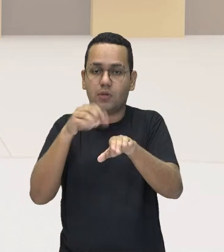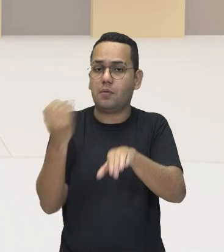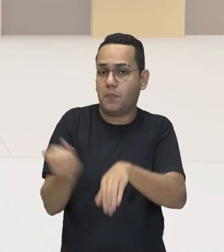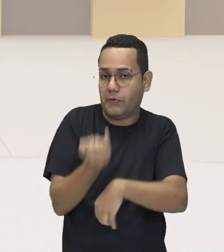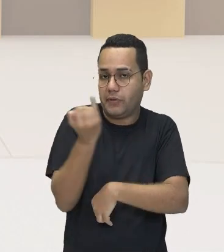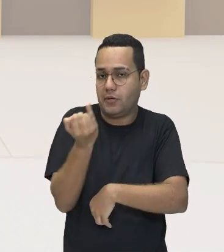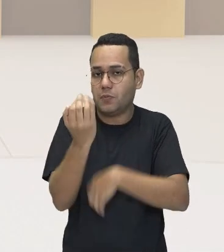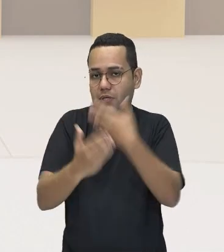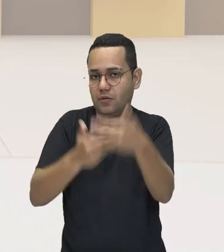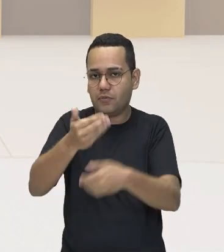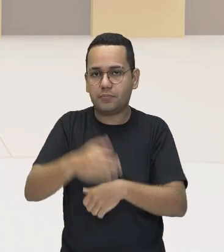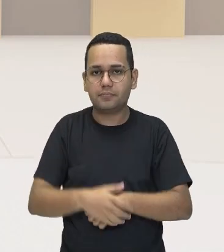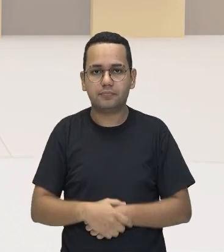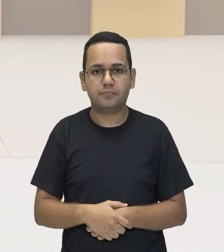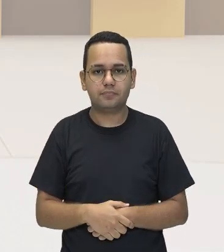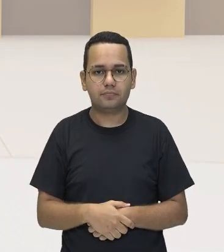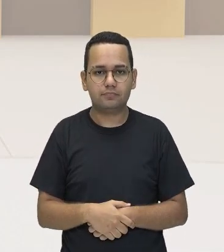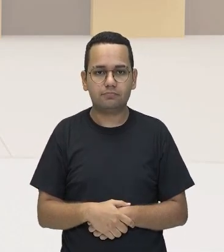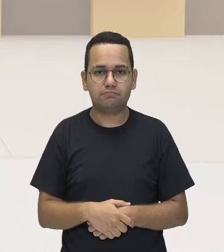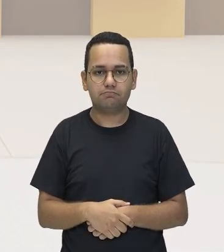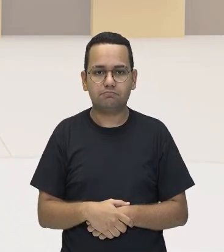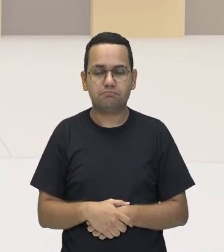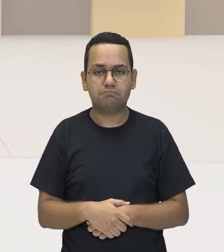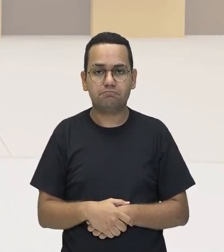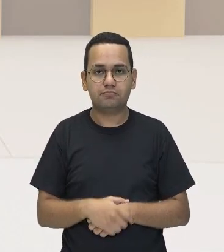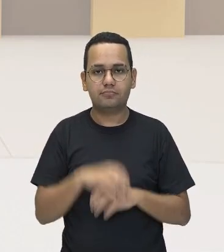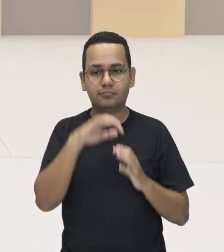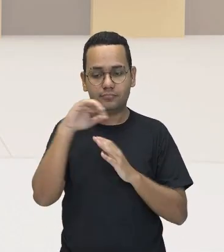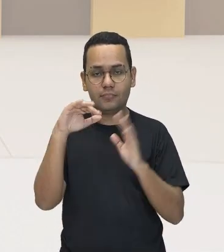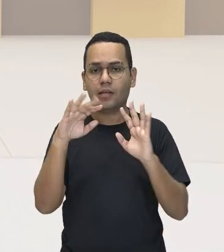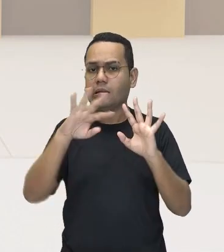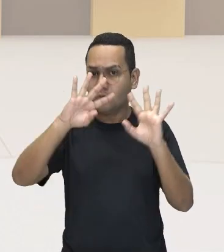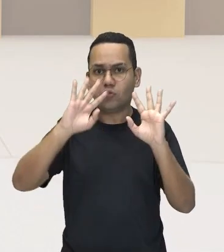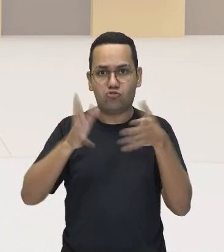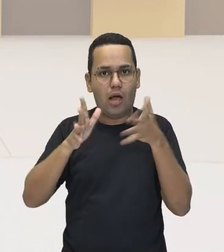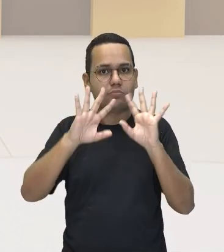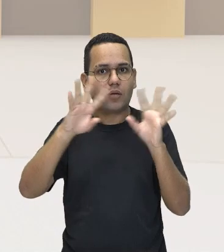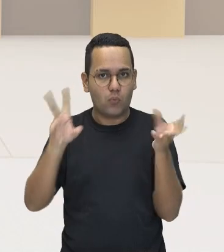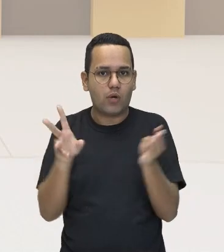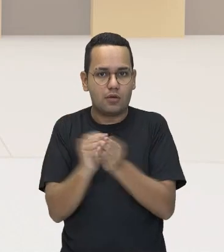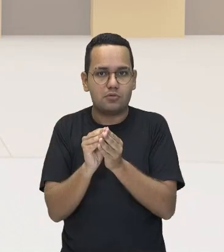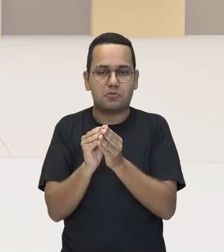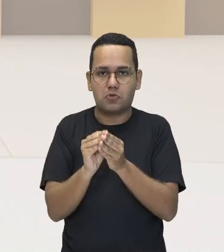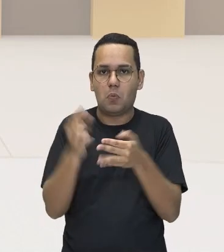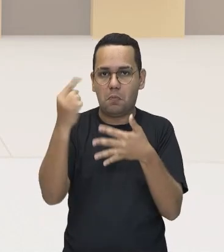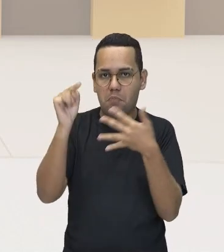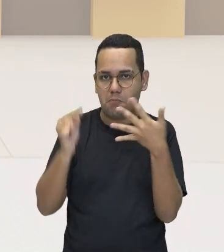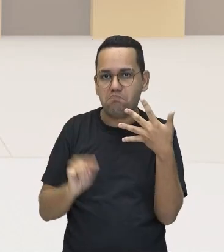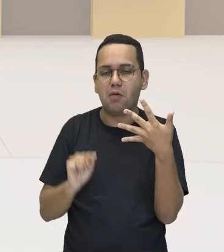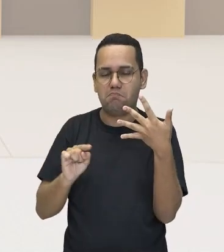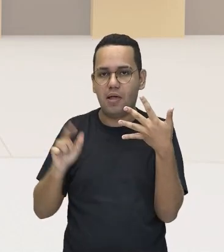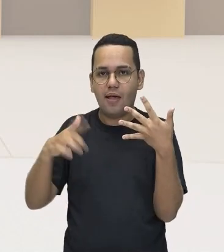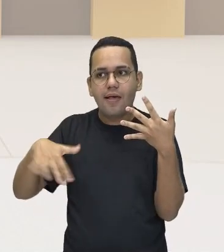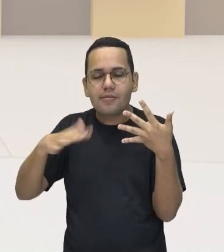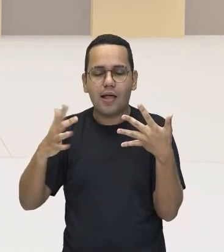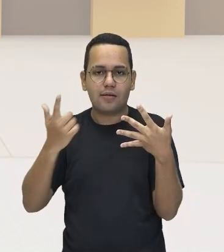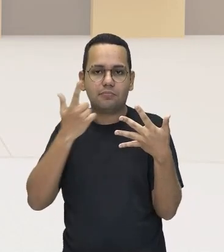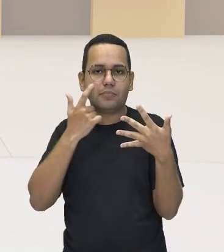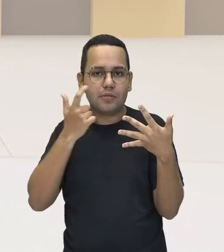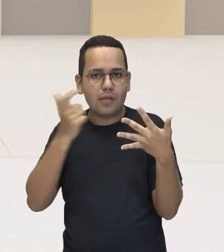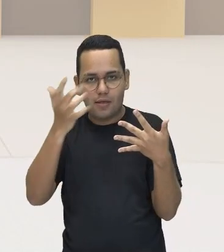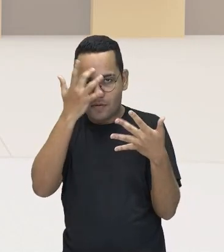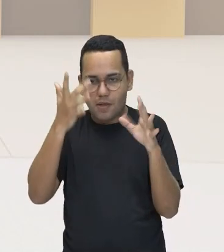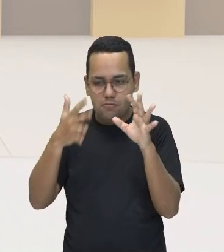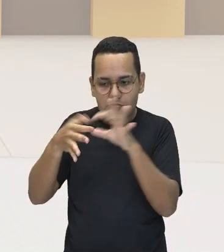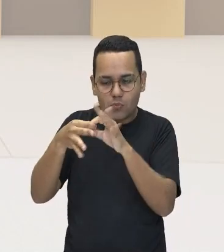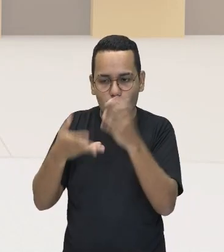tá bom, pessoal? Bom, eu acho que nós falamos tudo, né? Sobre Falamos, sim. mapear os stakeholders aí, aliado nessas informações